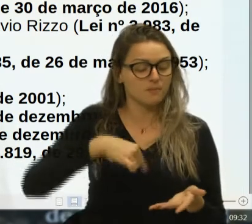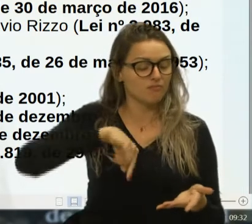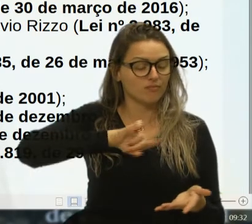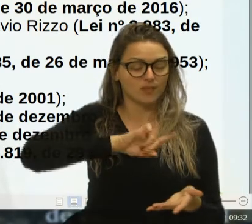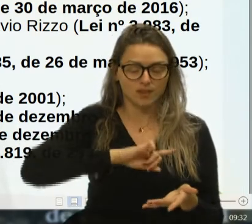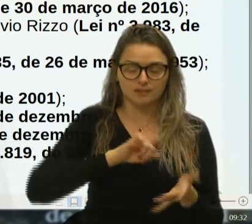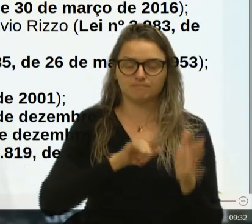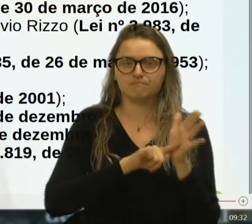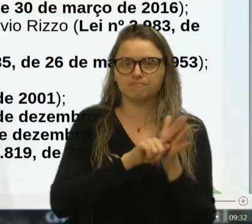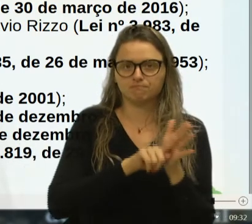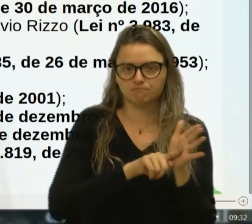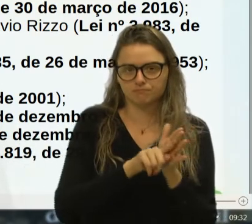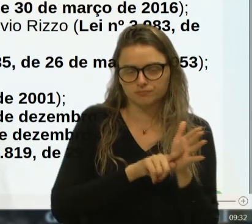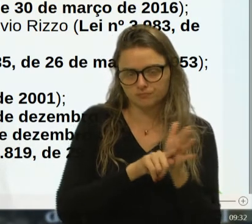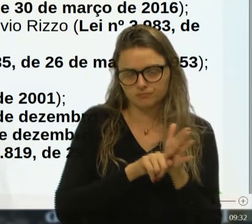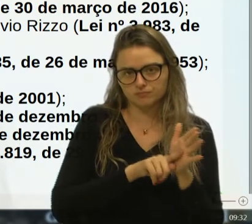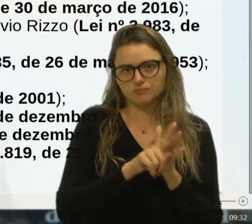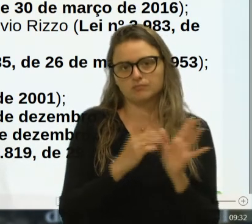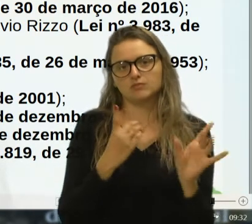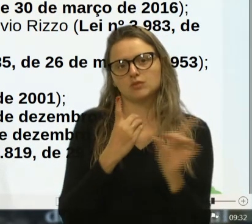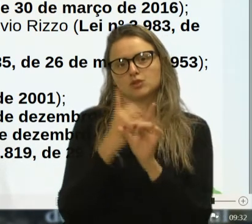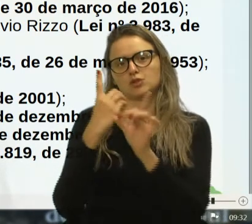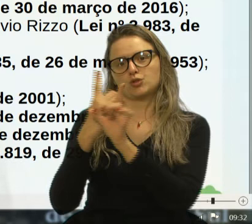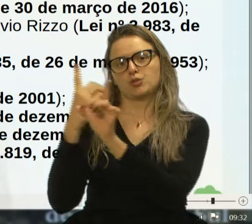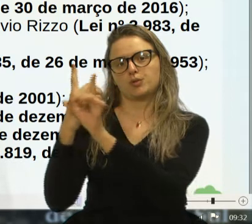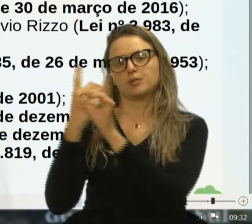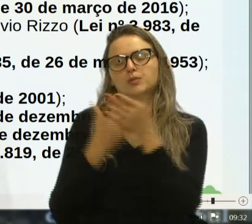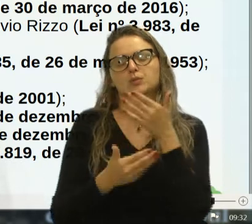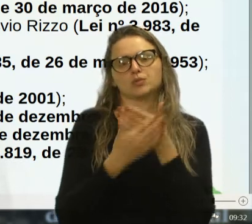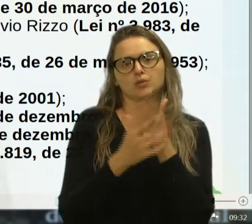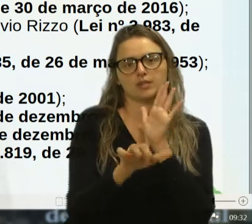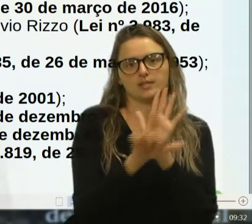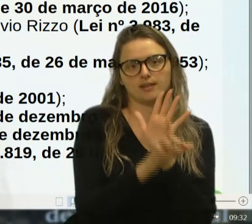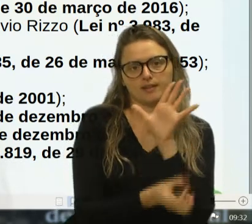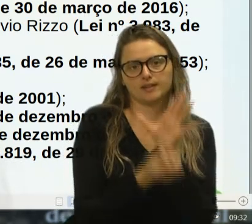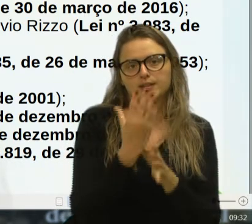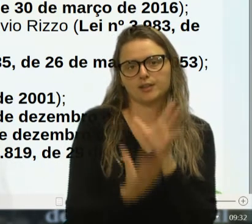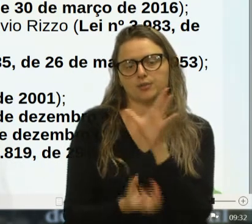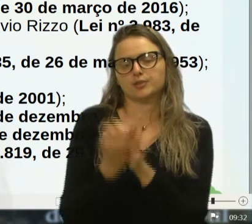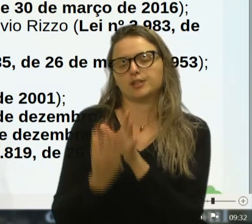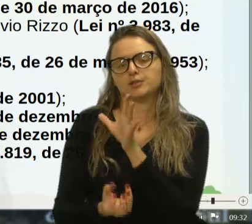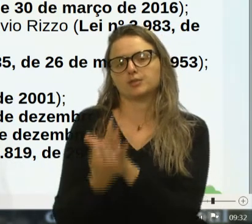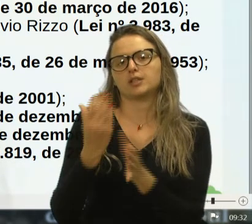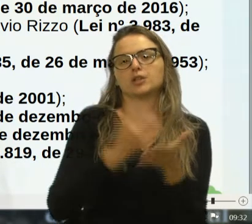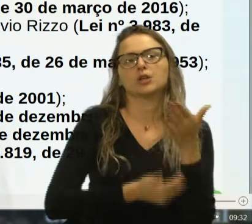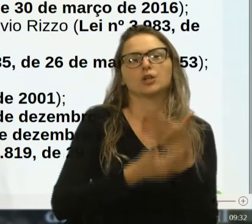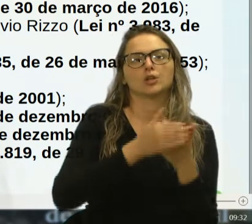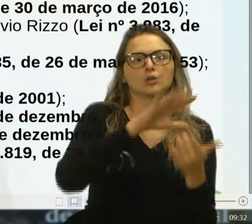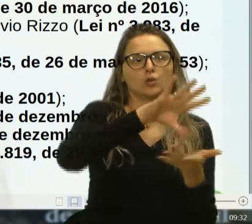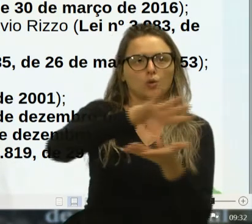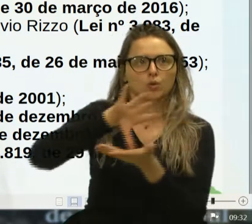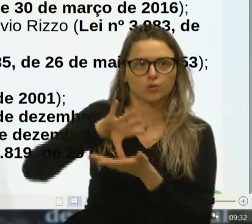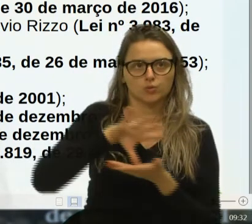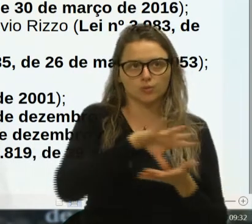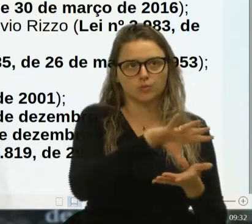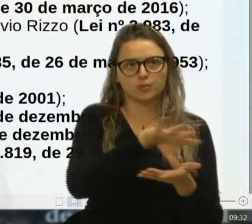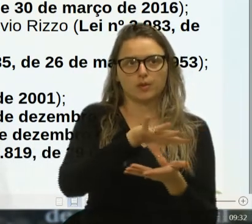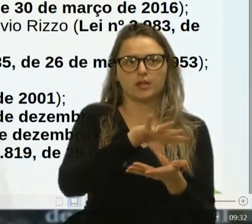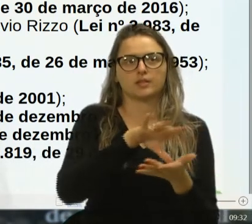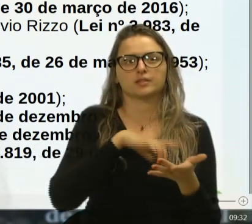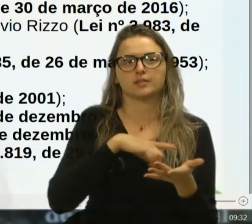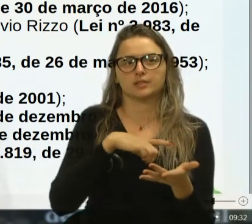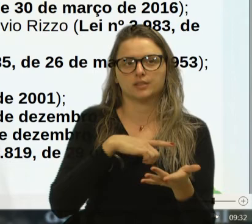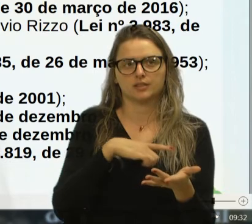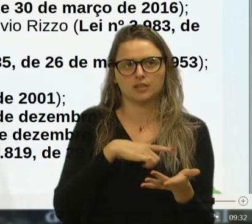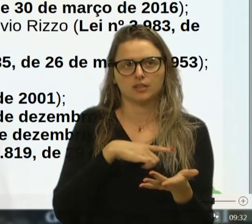de pesquisa, né, descobrimos todas as leis, criando o grande número de parques na nossa cidade, e agrupamos